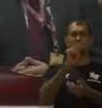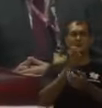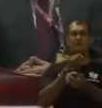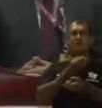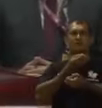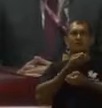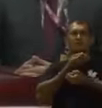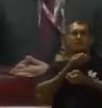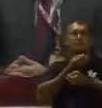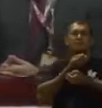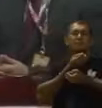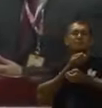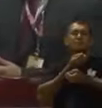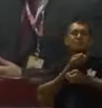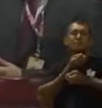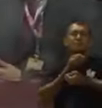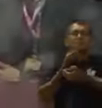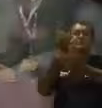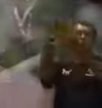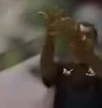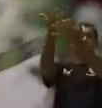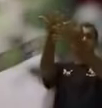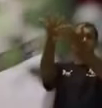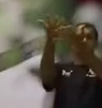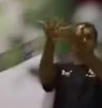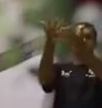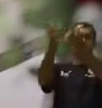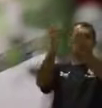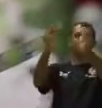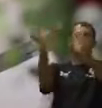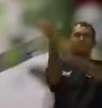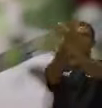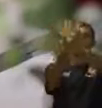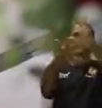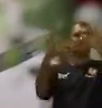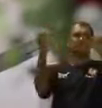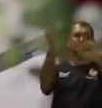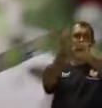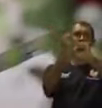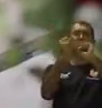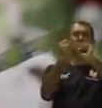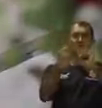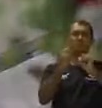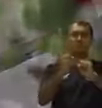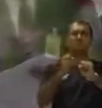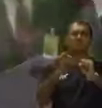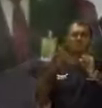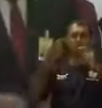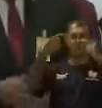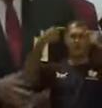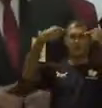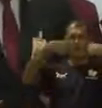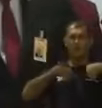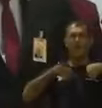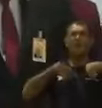Hoje, para todo mundo ouvir, com as suas mãos aos céus, diga: eu posso